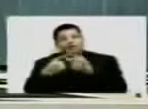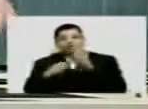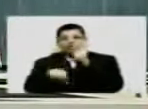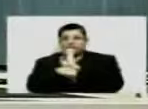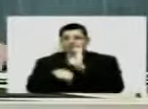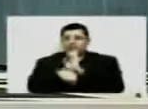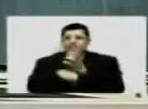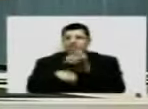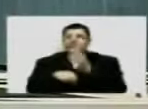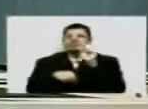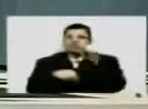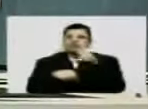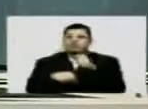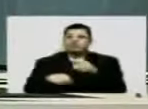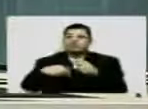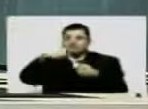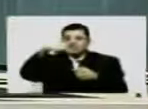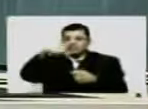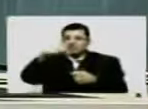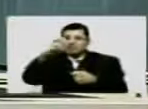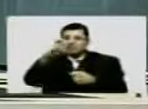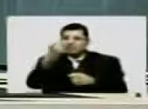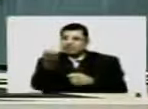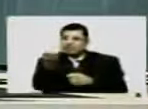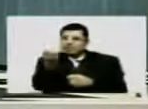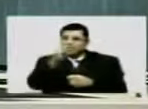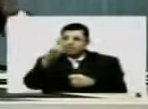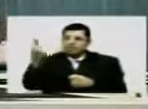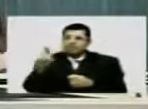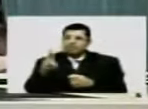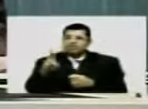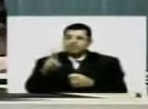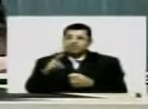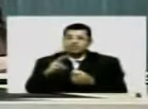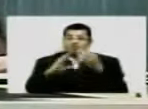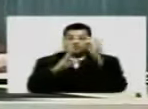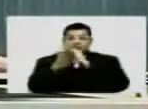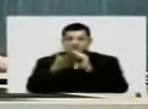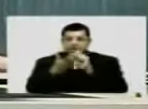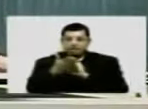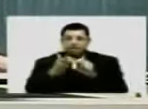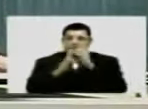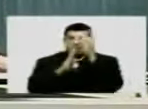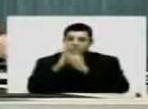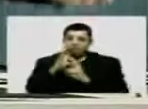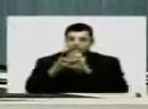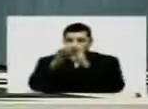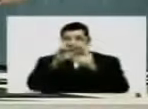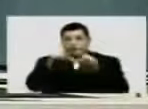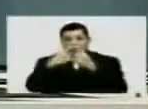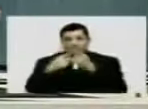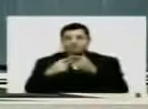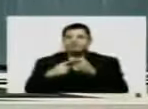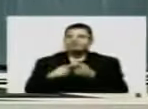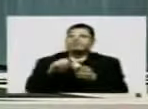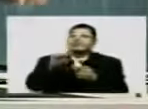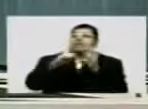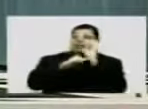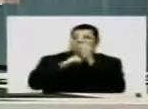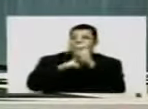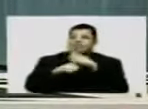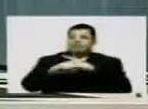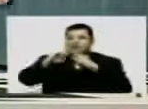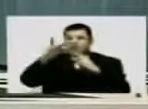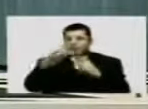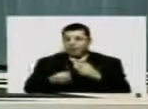o estado deve 76 milhões de reais inscritos na dívida da União. Mas a Assembleia